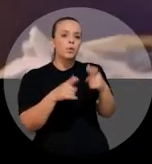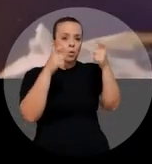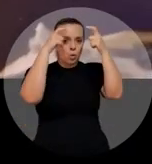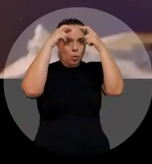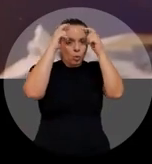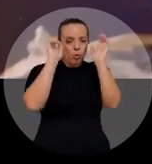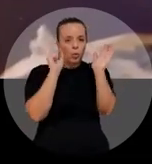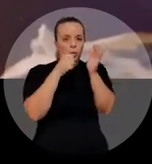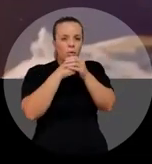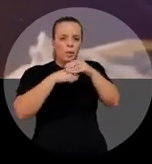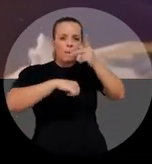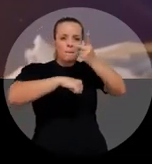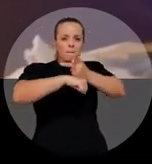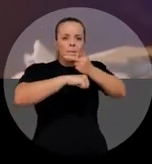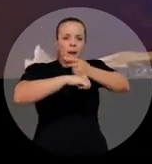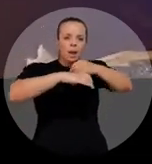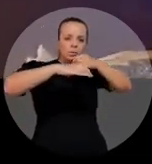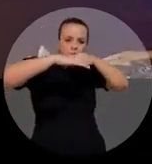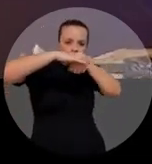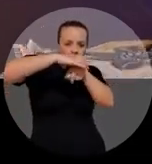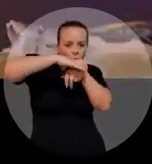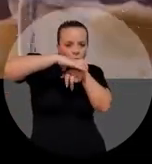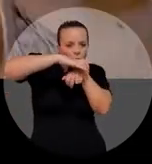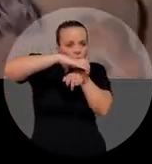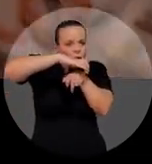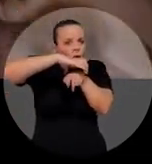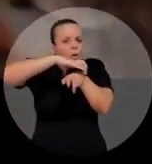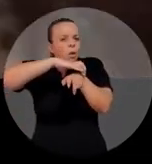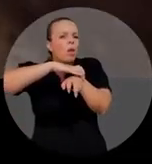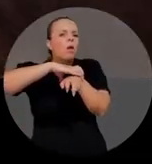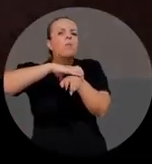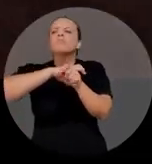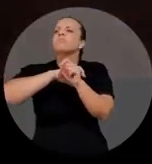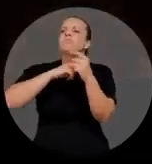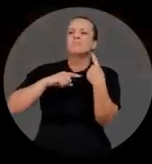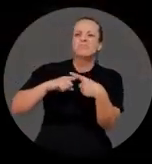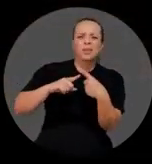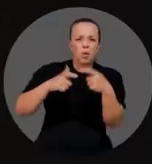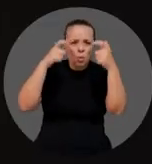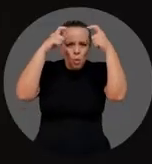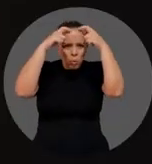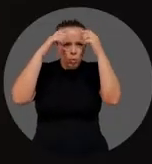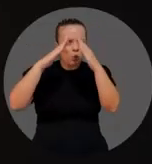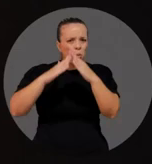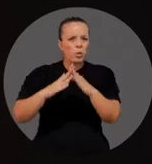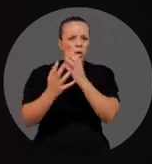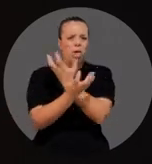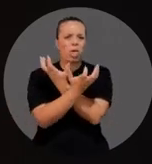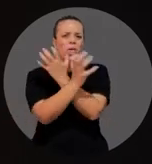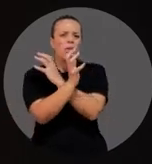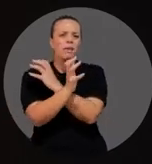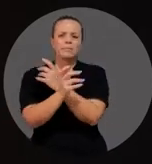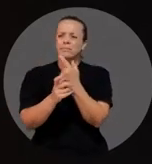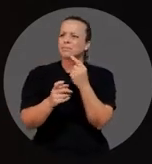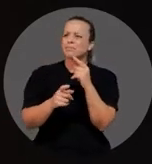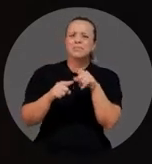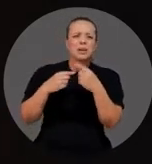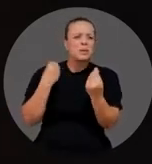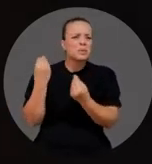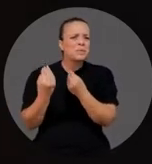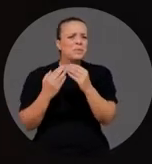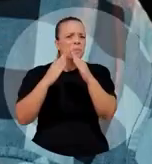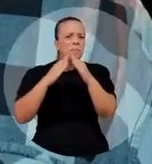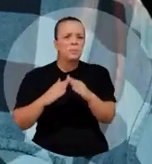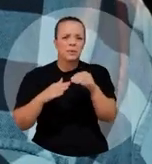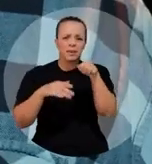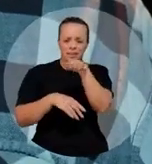na caverna, né, saindo daquela coisa deslocada, o que um urso tá fazendo no cerrado, né? Tipo, da onde que esse urso veio, o que ele tá fazendo